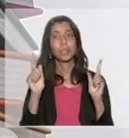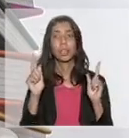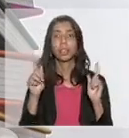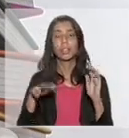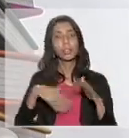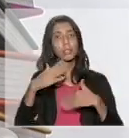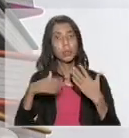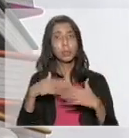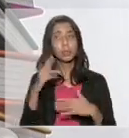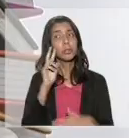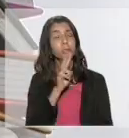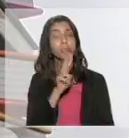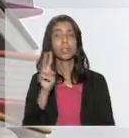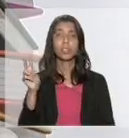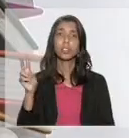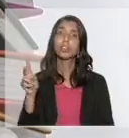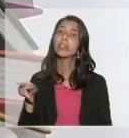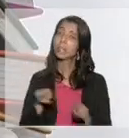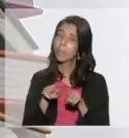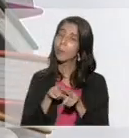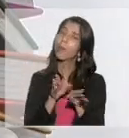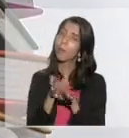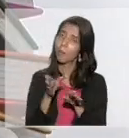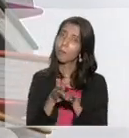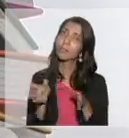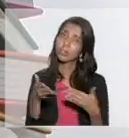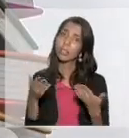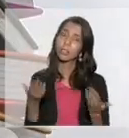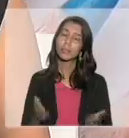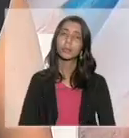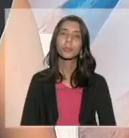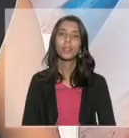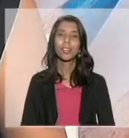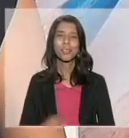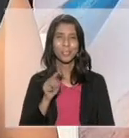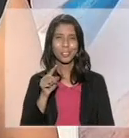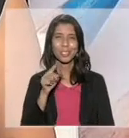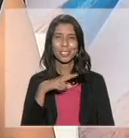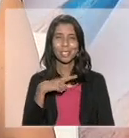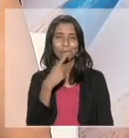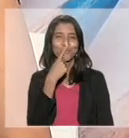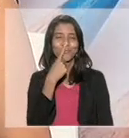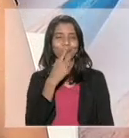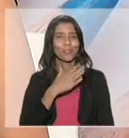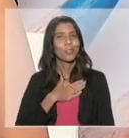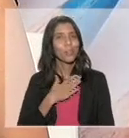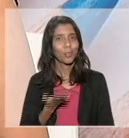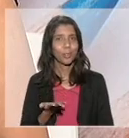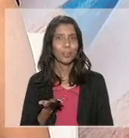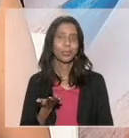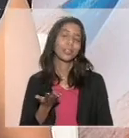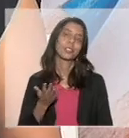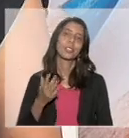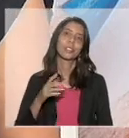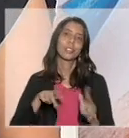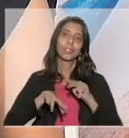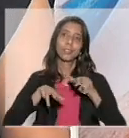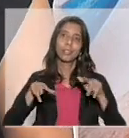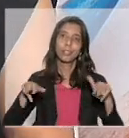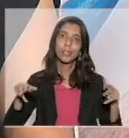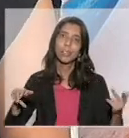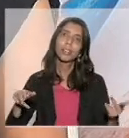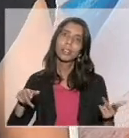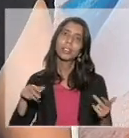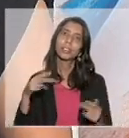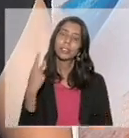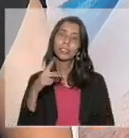interesse. Acaba sendo que eu vejo bastante, eu também recomendo bastante. Você, na verdade, tem a questão da afinidade, né, Suzana? Os afins, então